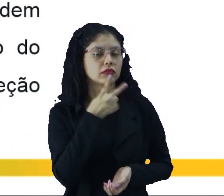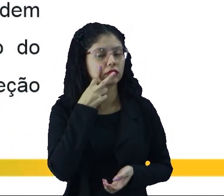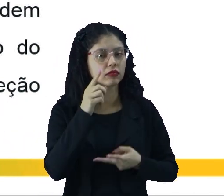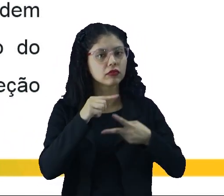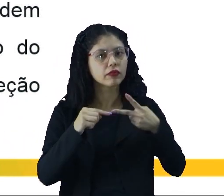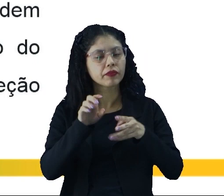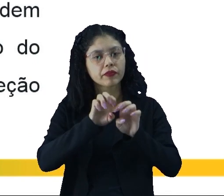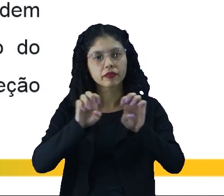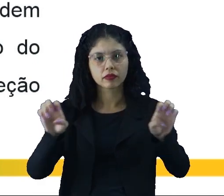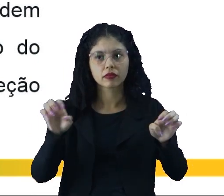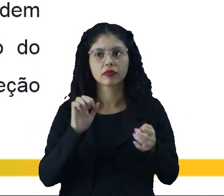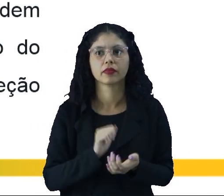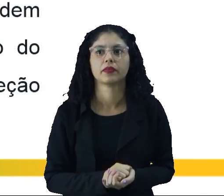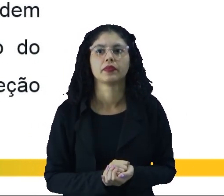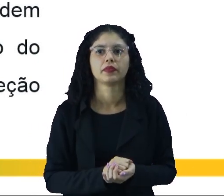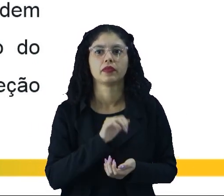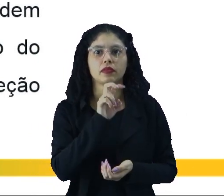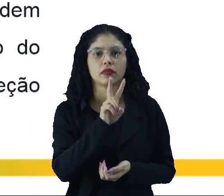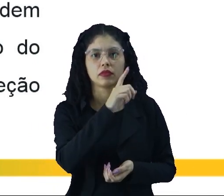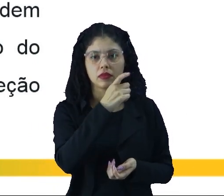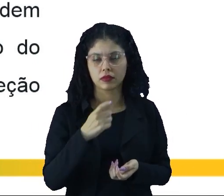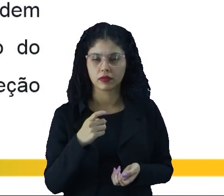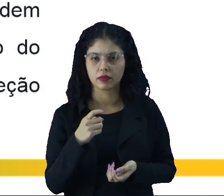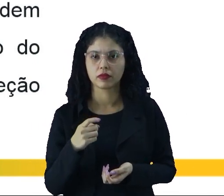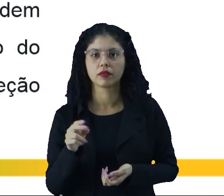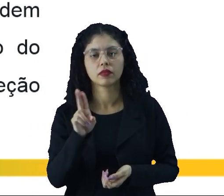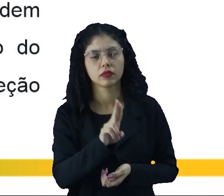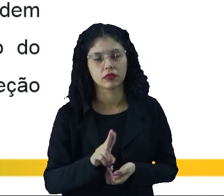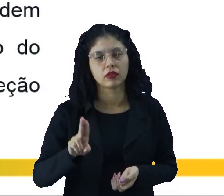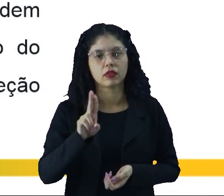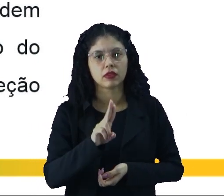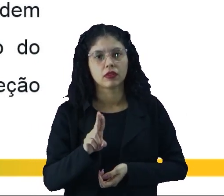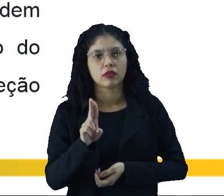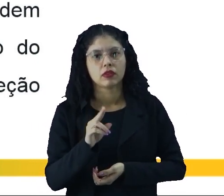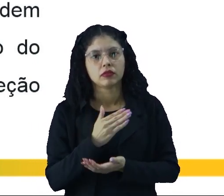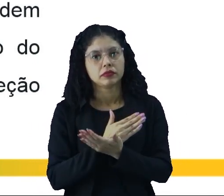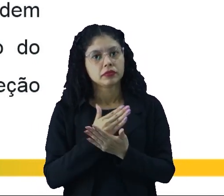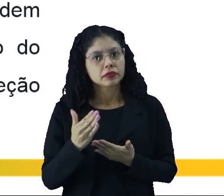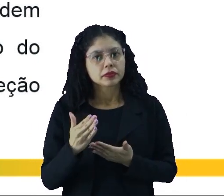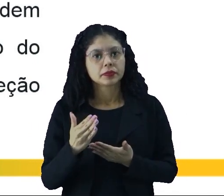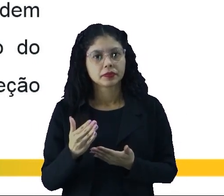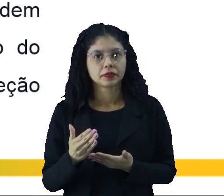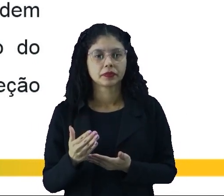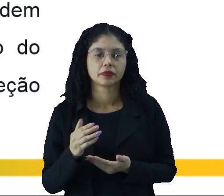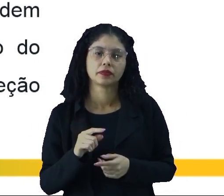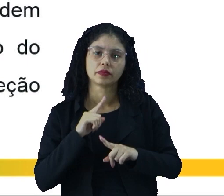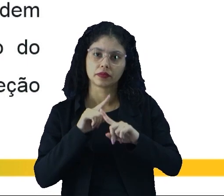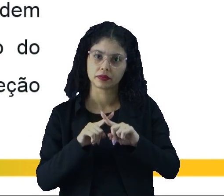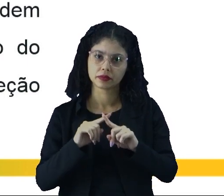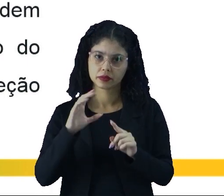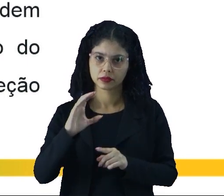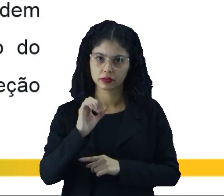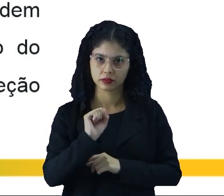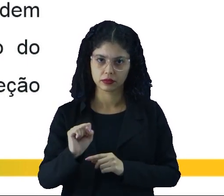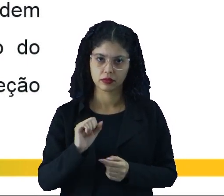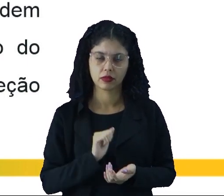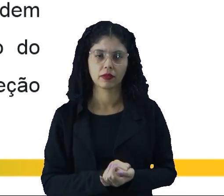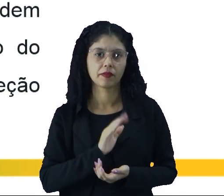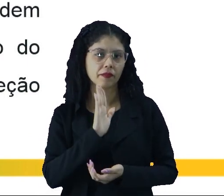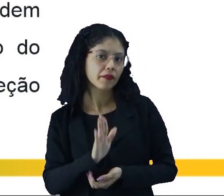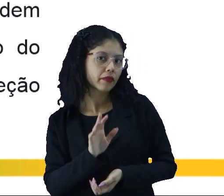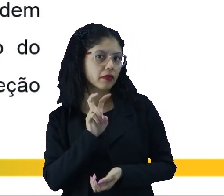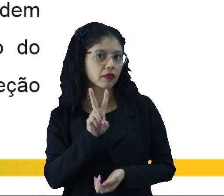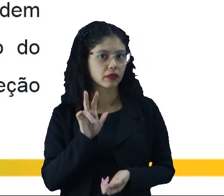duas equações, né? No Vx vocês vão usar a velocidade inicial vezes o cosseno. Já